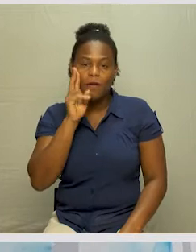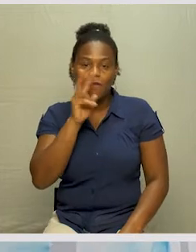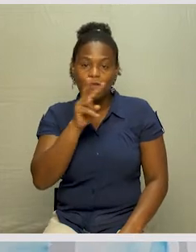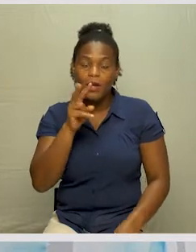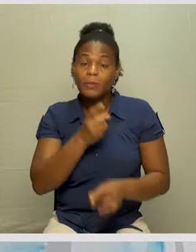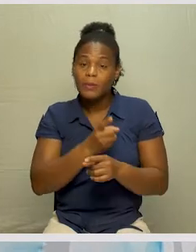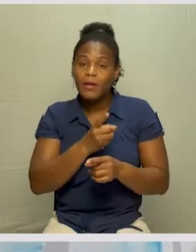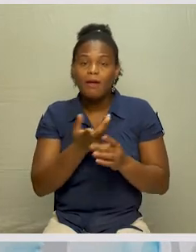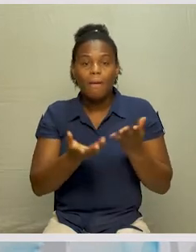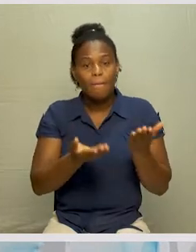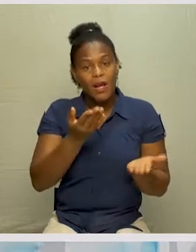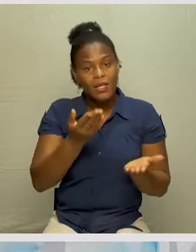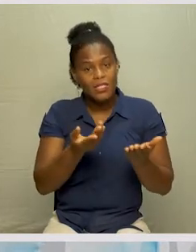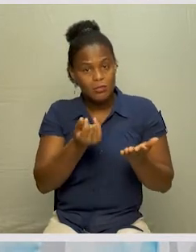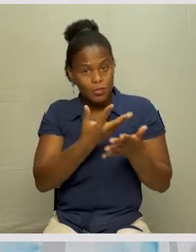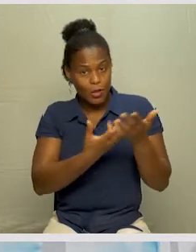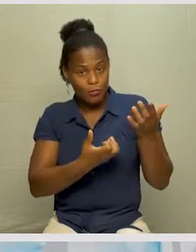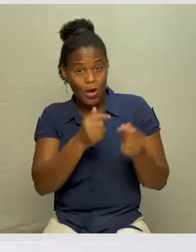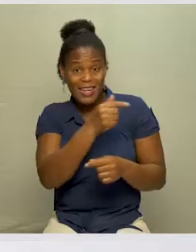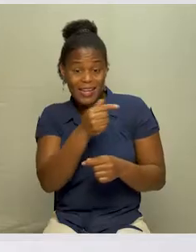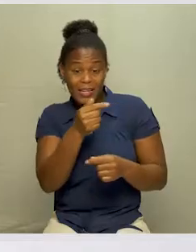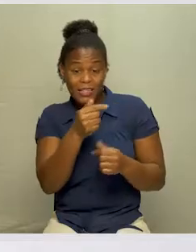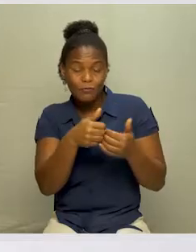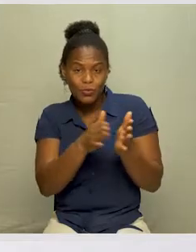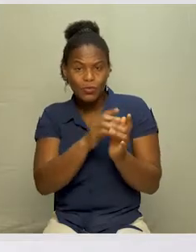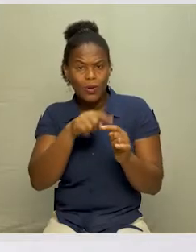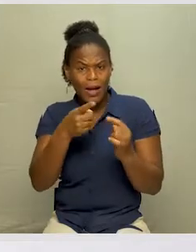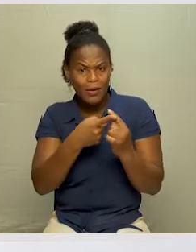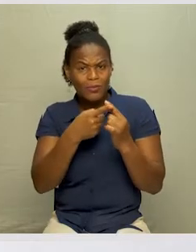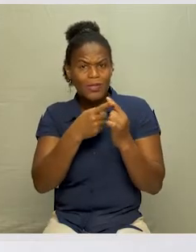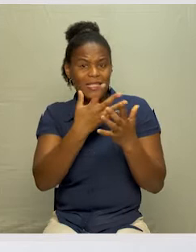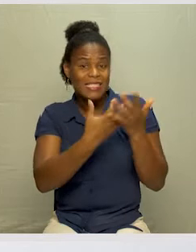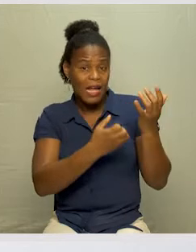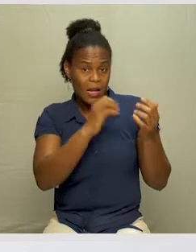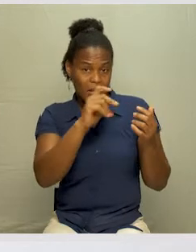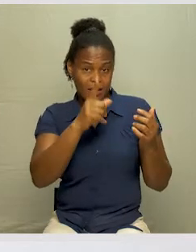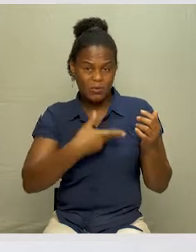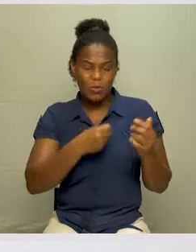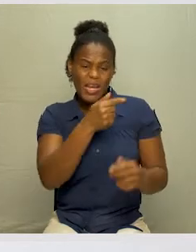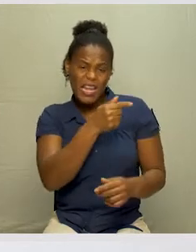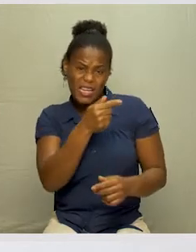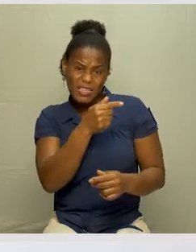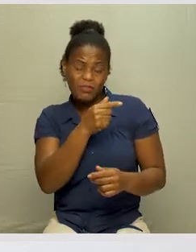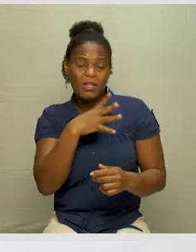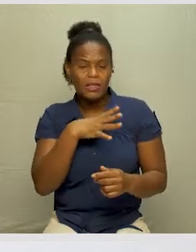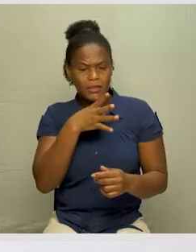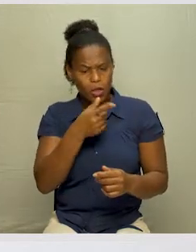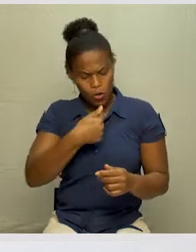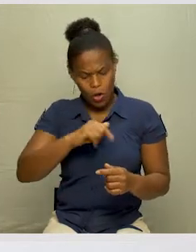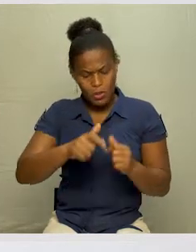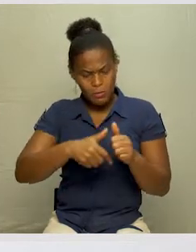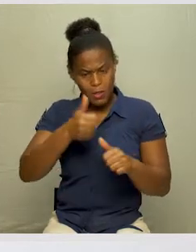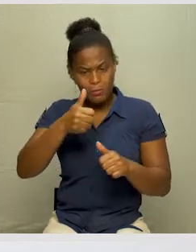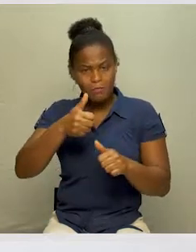podem ver que, apesar do saldo da balança corrente ser negativo em todos os anos, que nós estamos a melhorar, ou